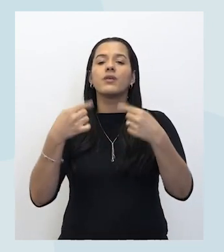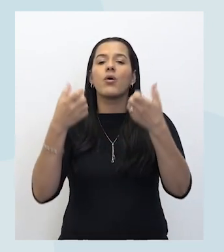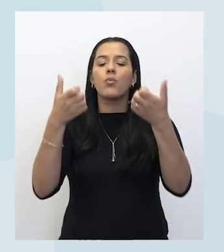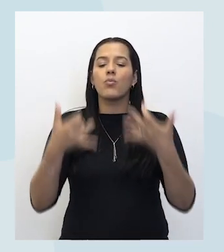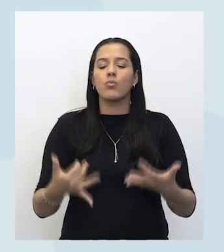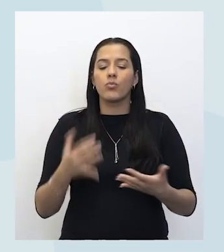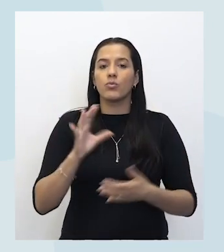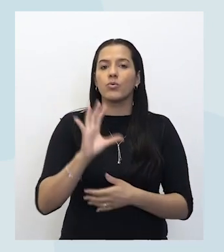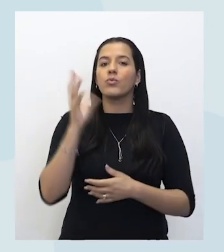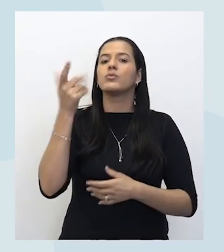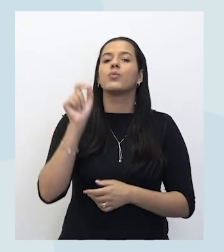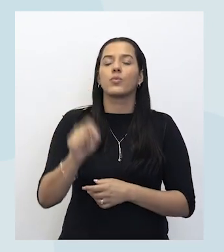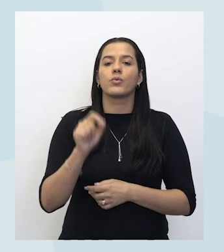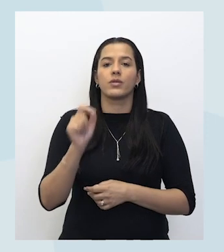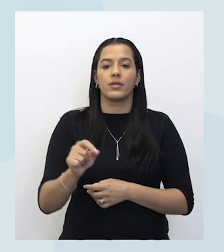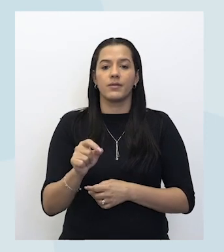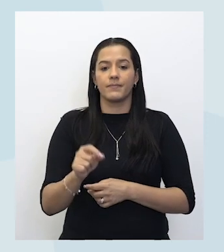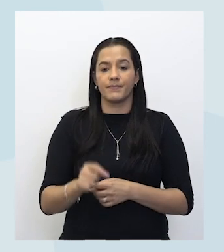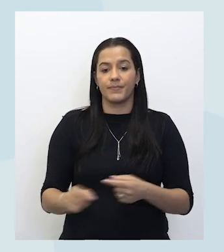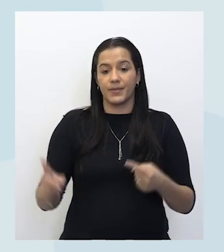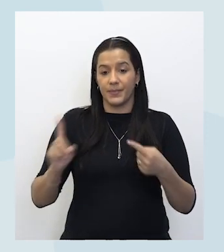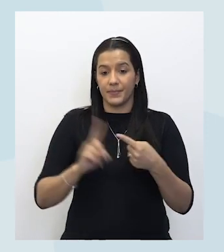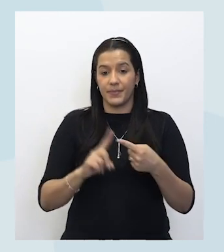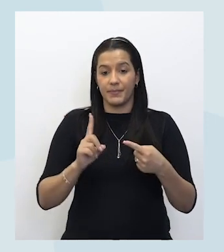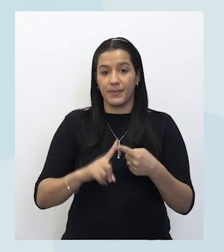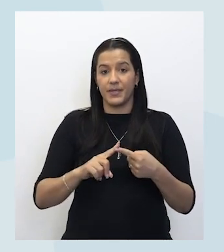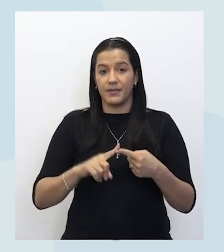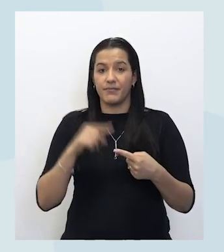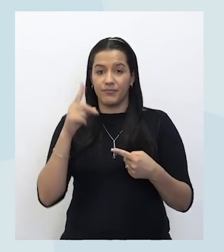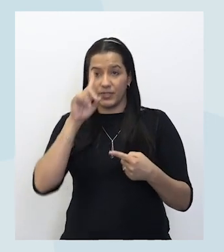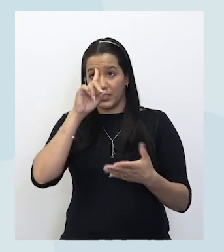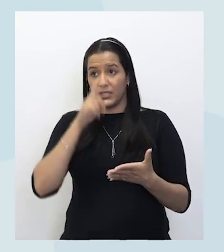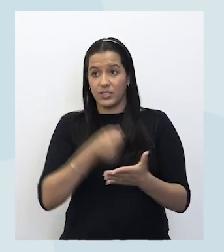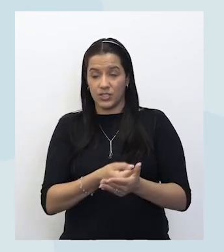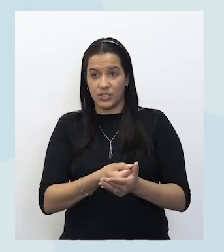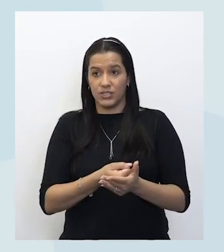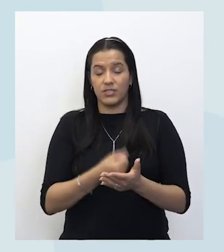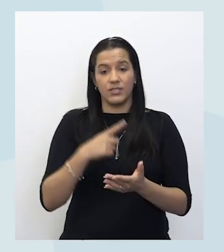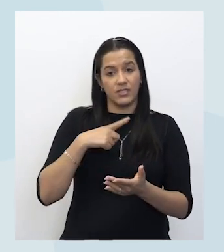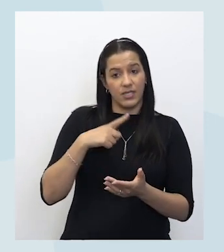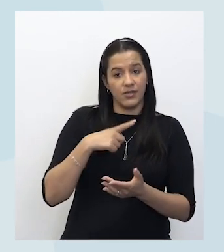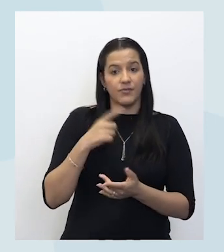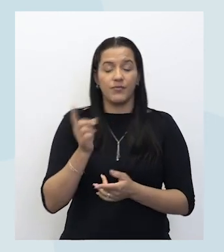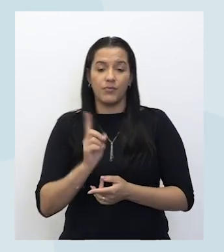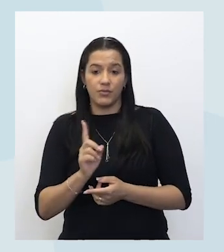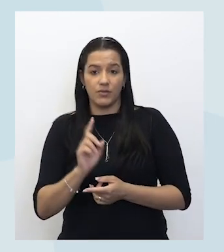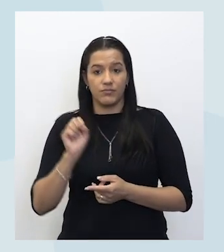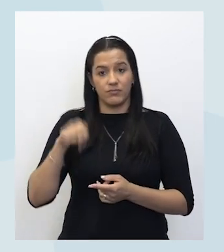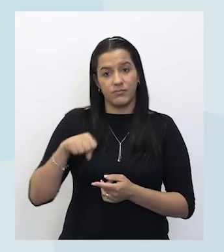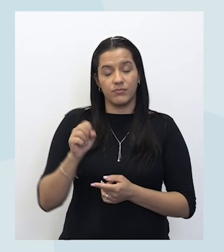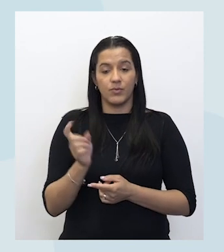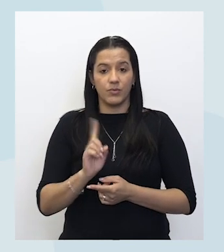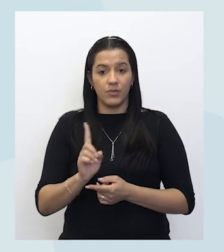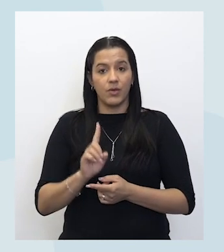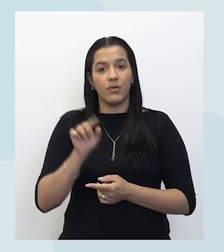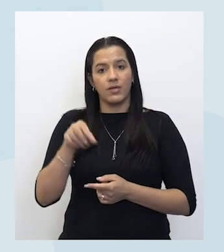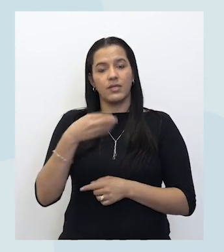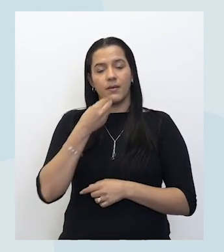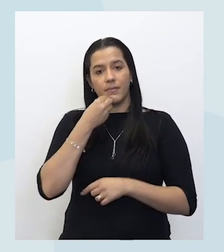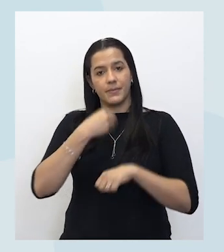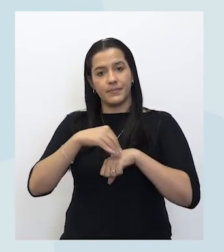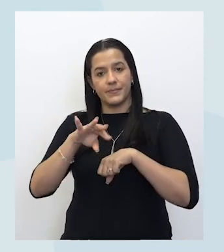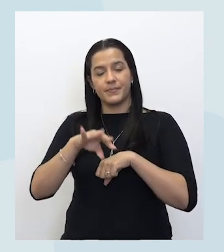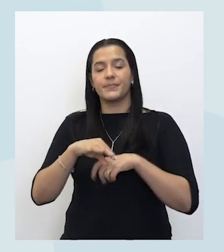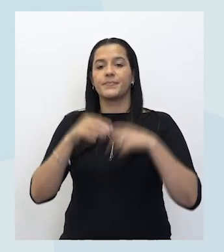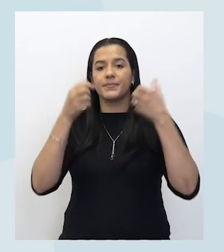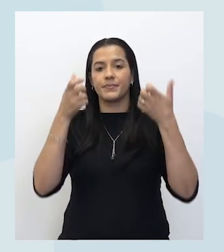primeira questão, você já teve que lidar com uma decisão, uma escolha, um dilema? Sim ou não? Quem quiser comentar qual